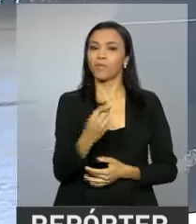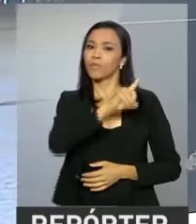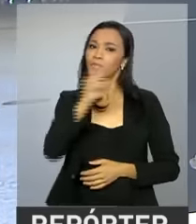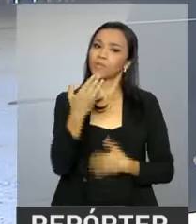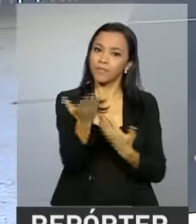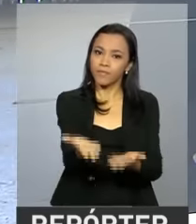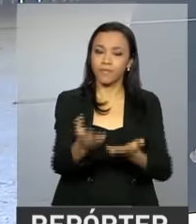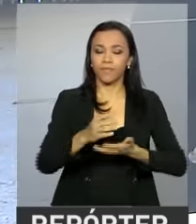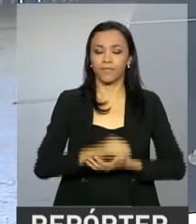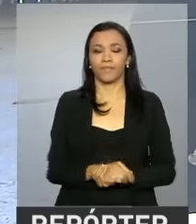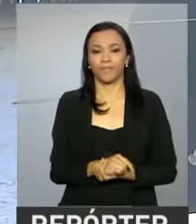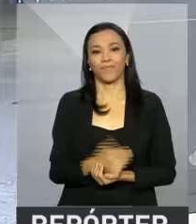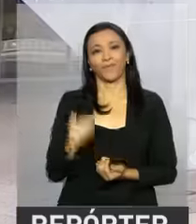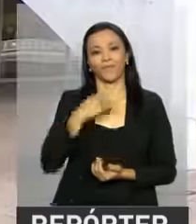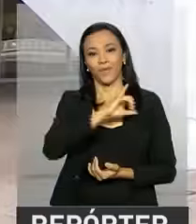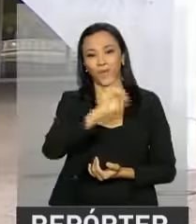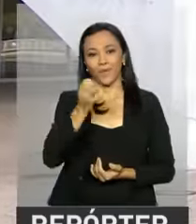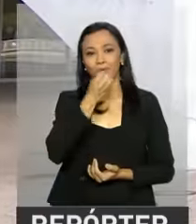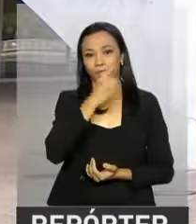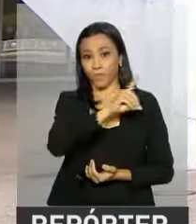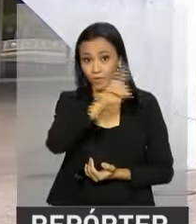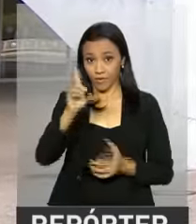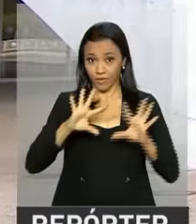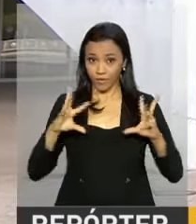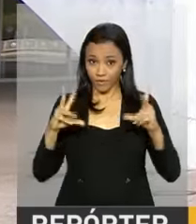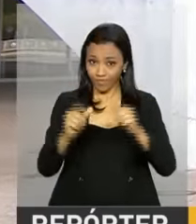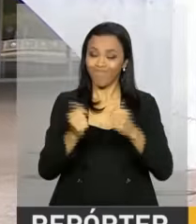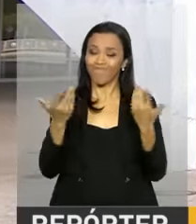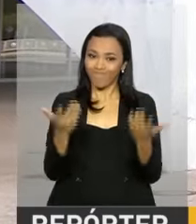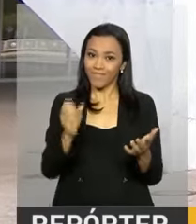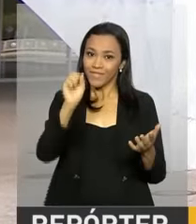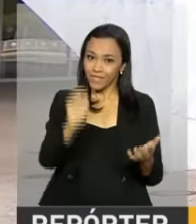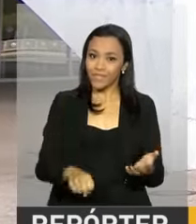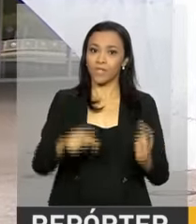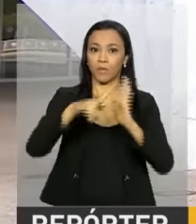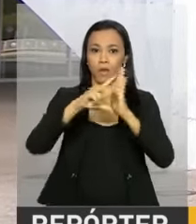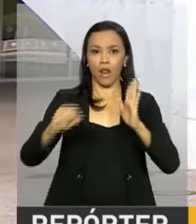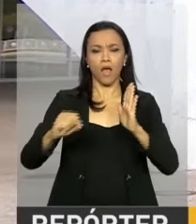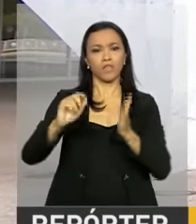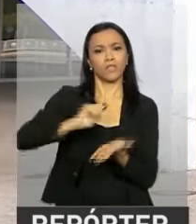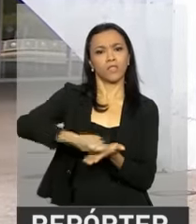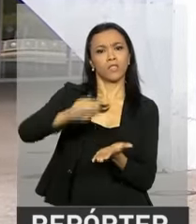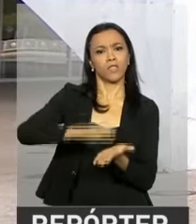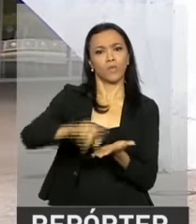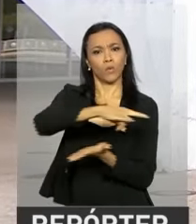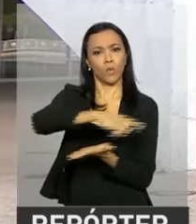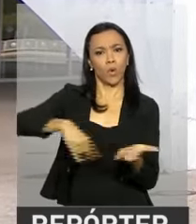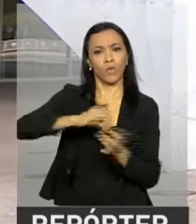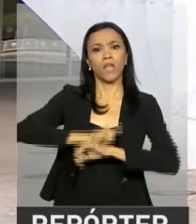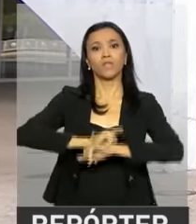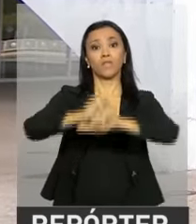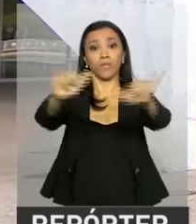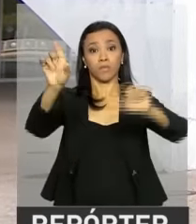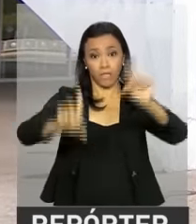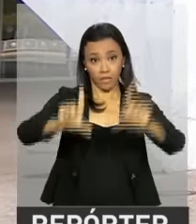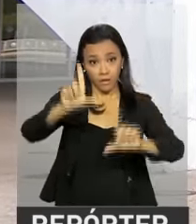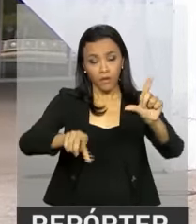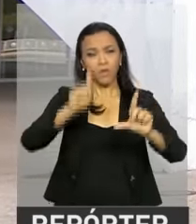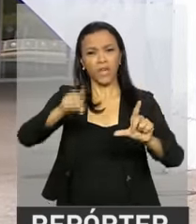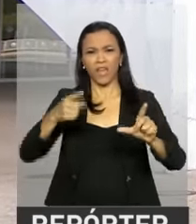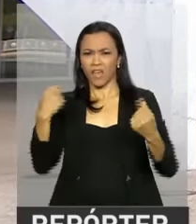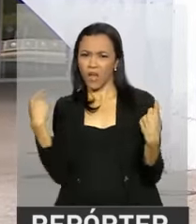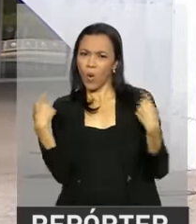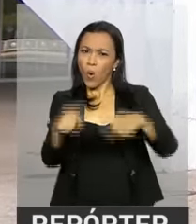você Oi Renata bom dia para você bom dia a todos É isso mesmo Palácio do Planalto emitiu uma nota a imprensa em que ele fala sobre as acusações